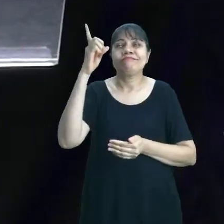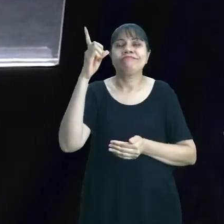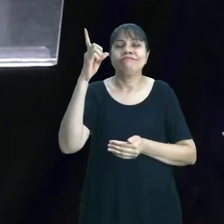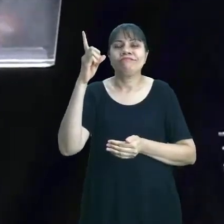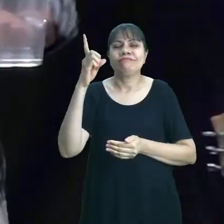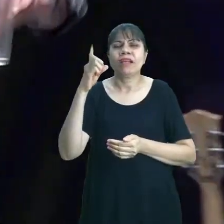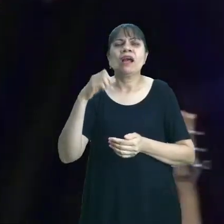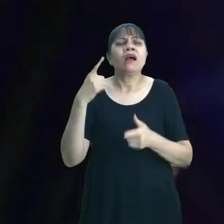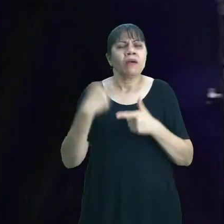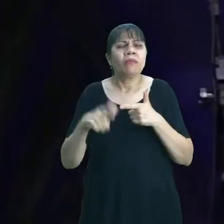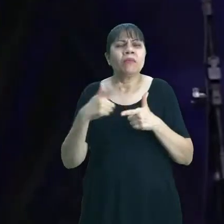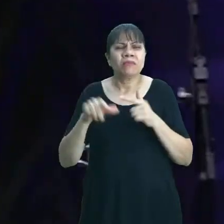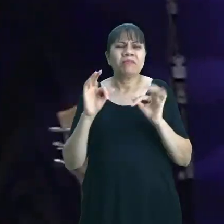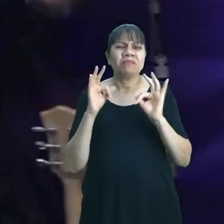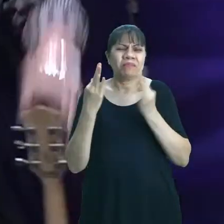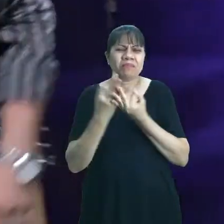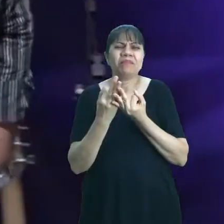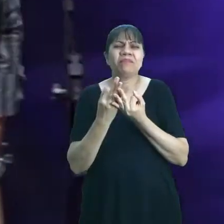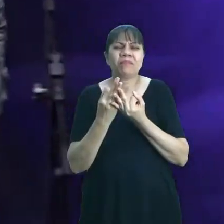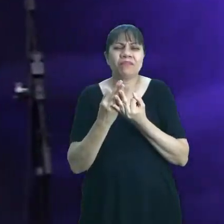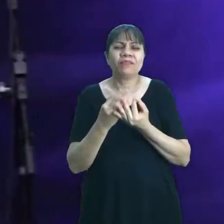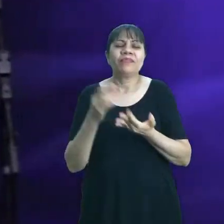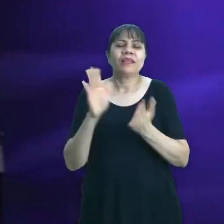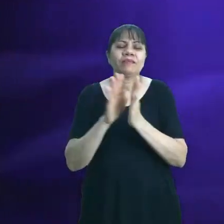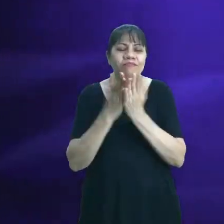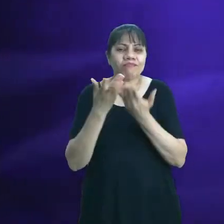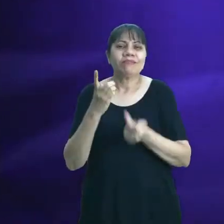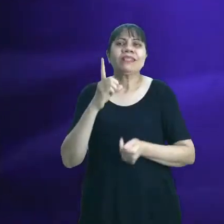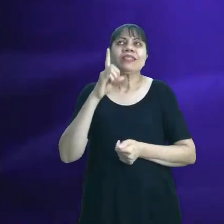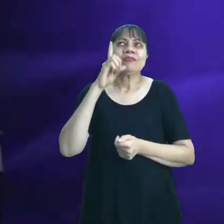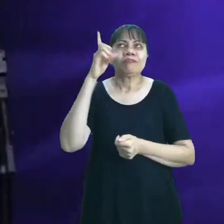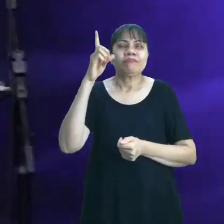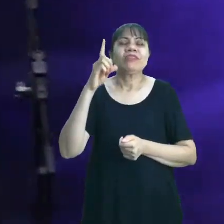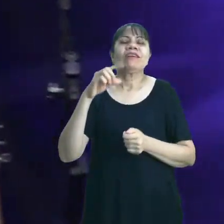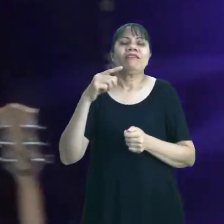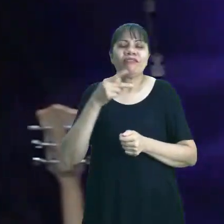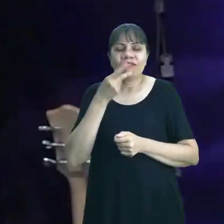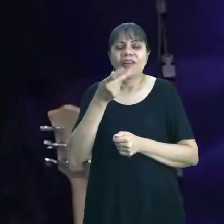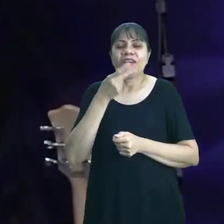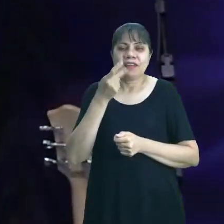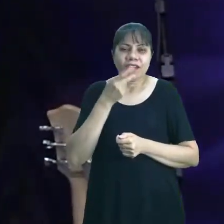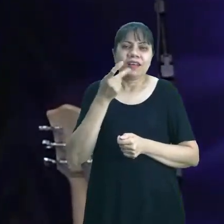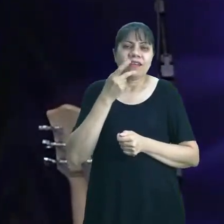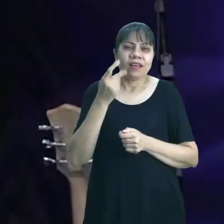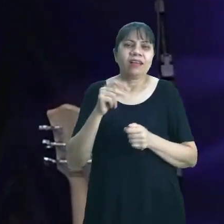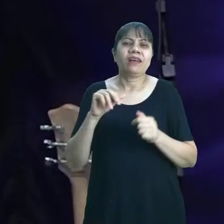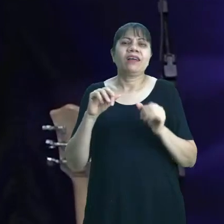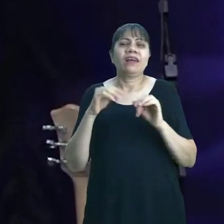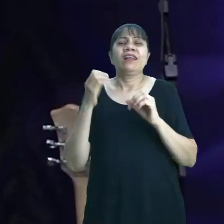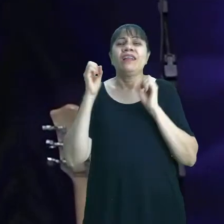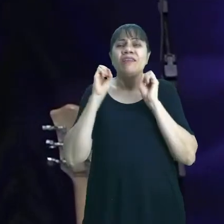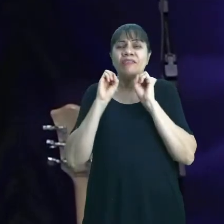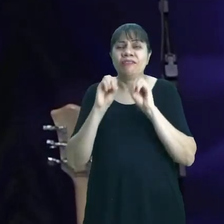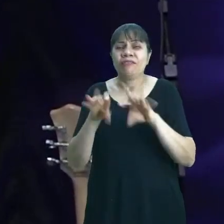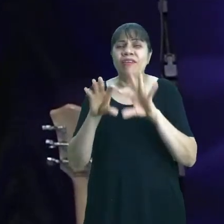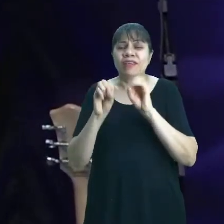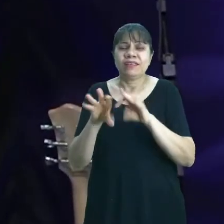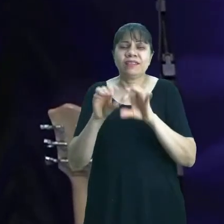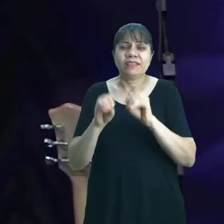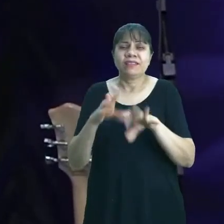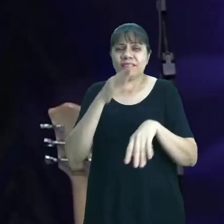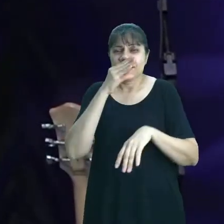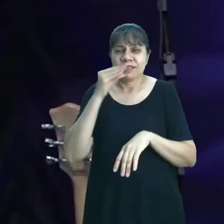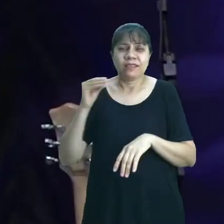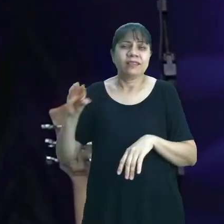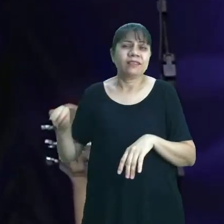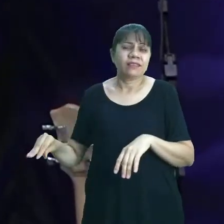na família e precisa dizer: aqui fala sobre família, aqui fala sobre educação de filho, aqui fala sobre sexualidade, aqui